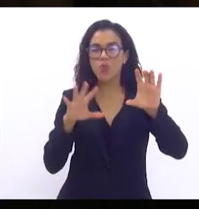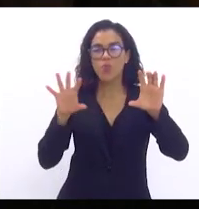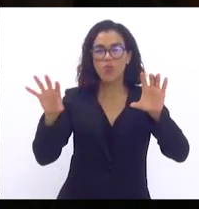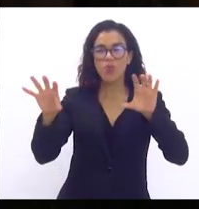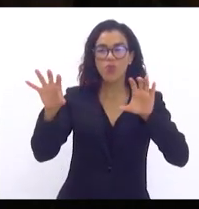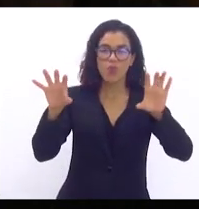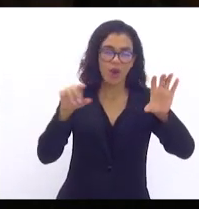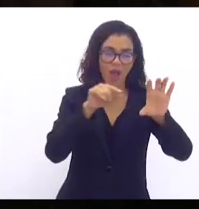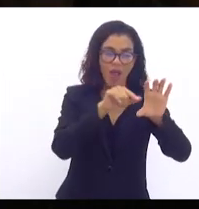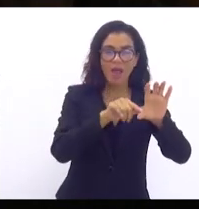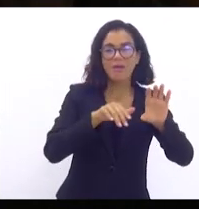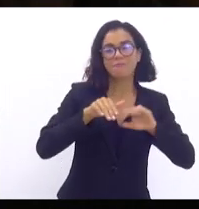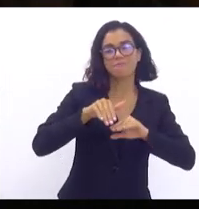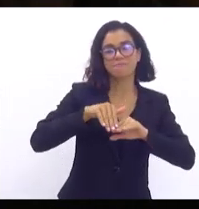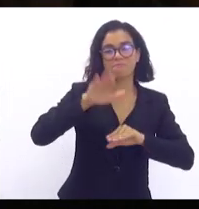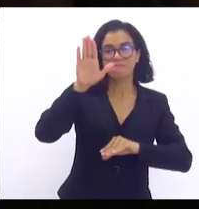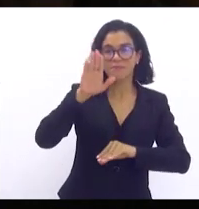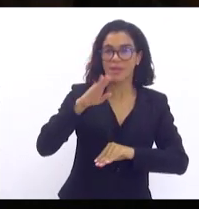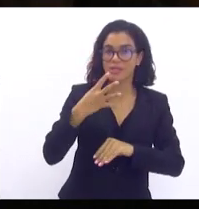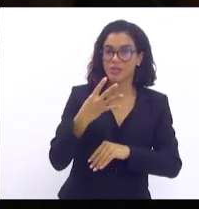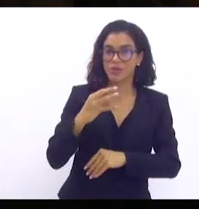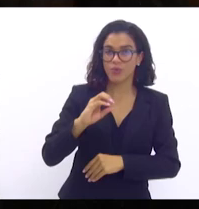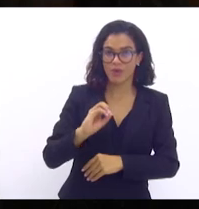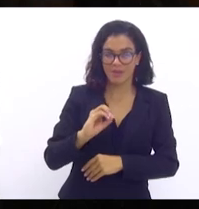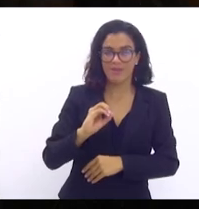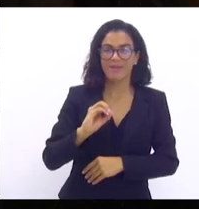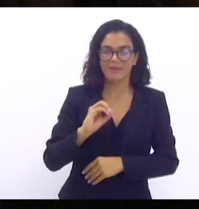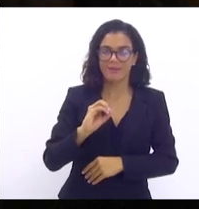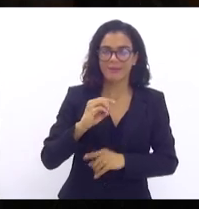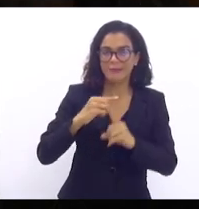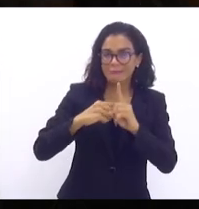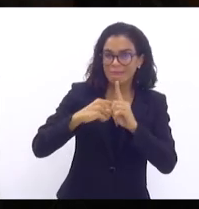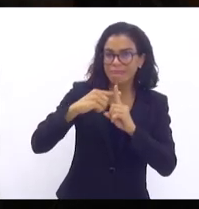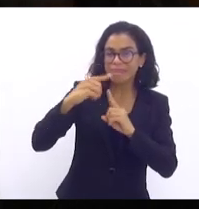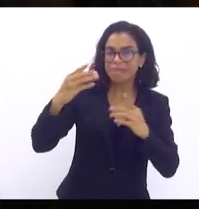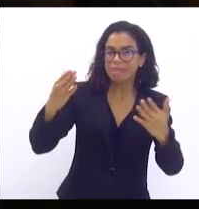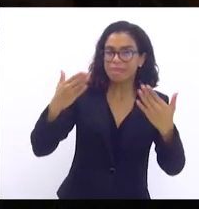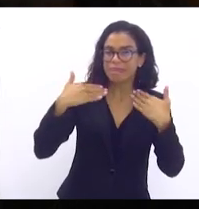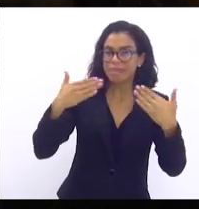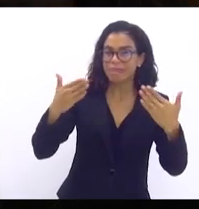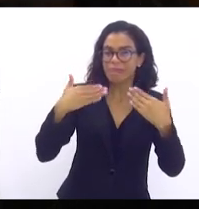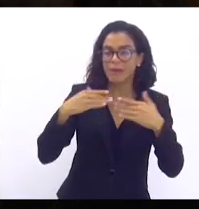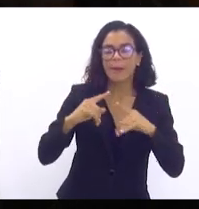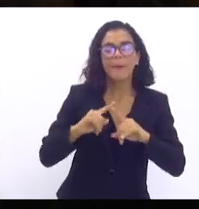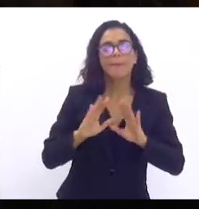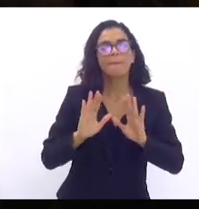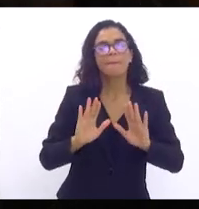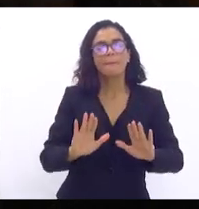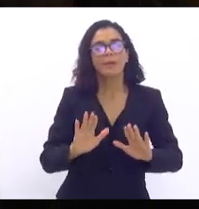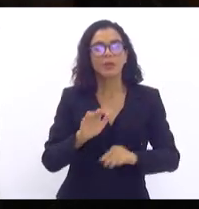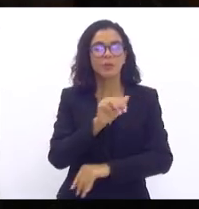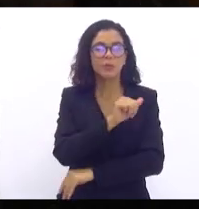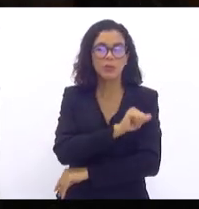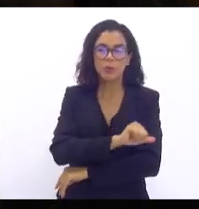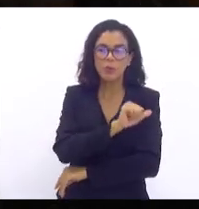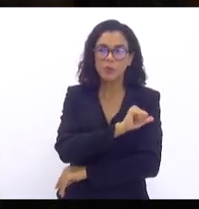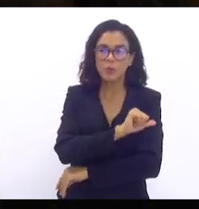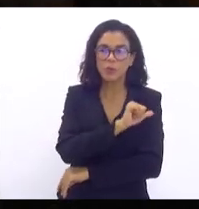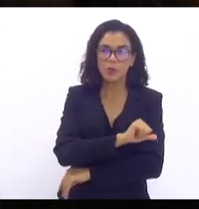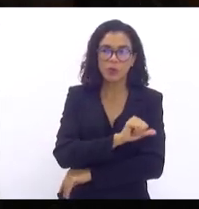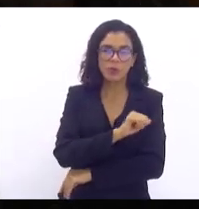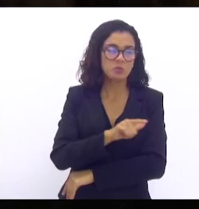dos 40 graus. Aí Vossa Excelência pode dizer assim, mas aqui no Rio de Janeiro